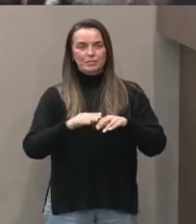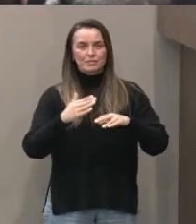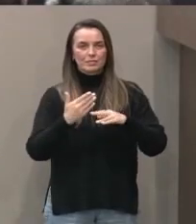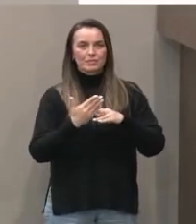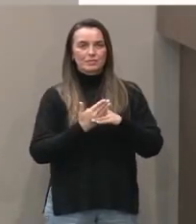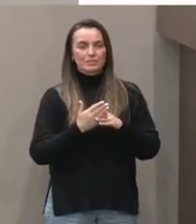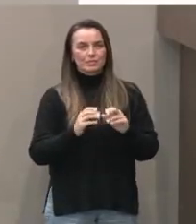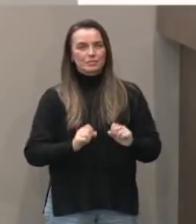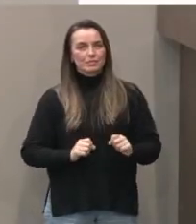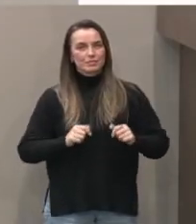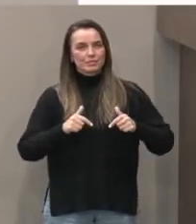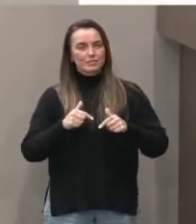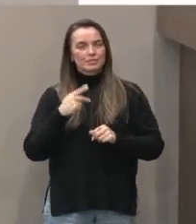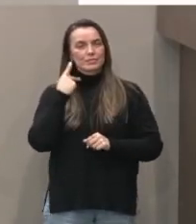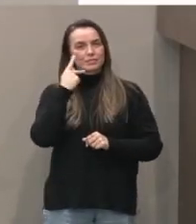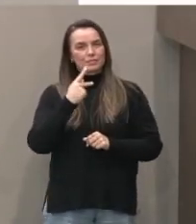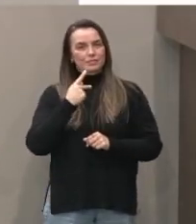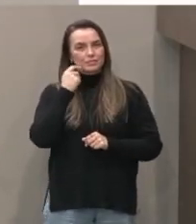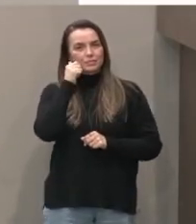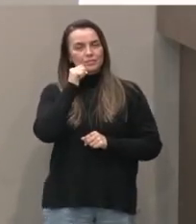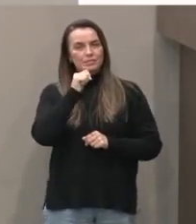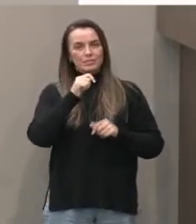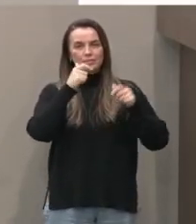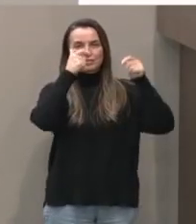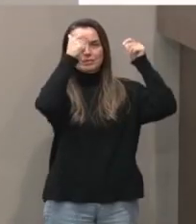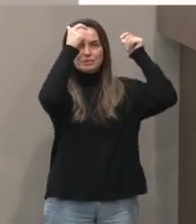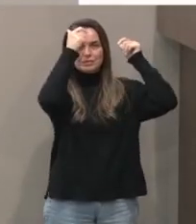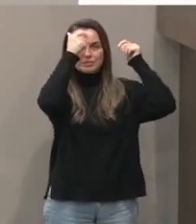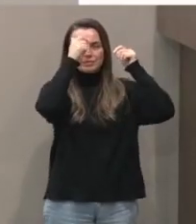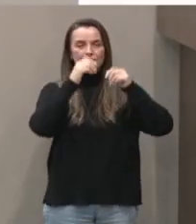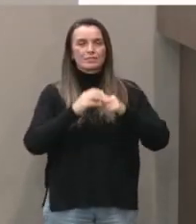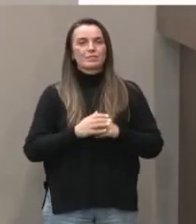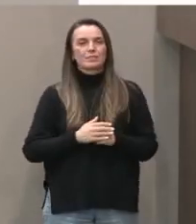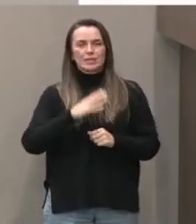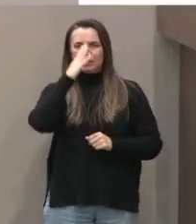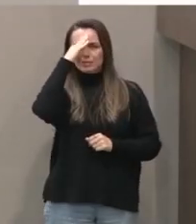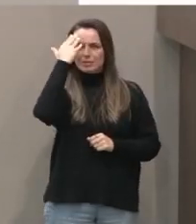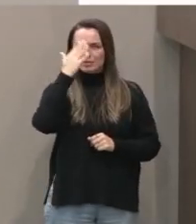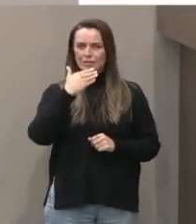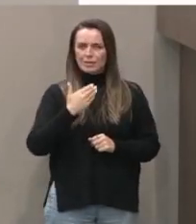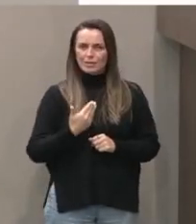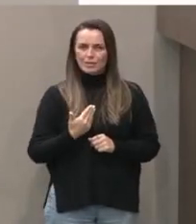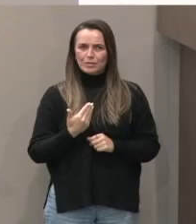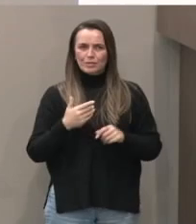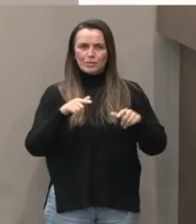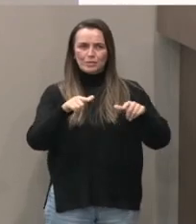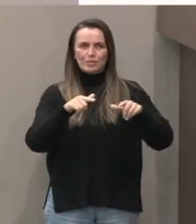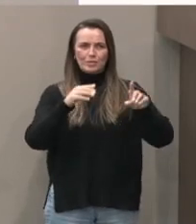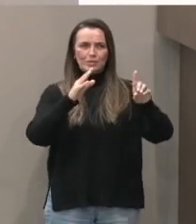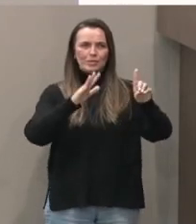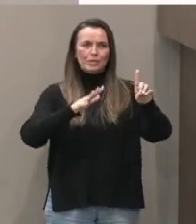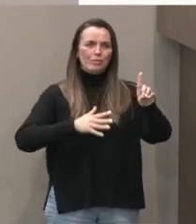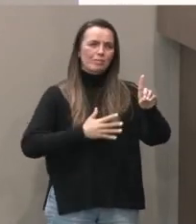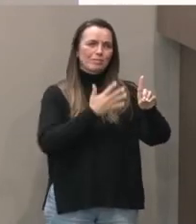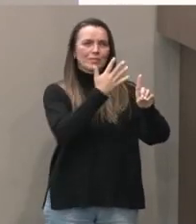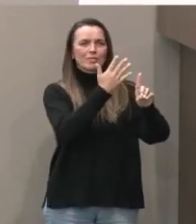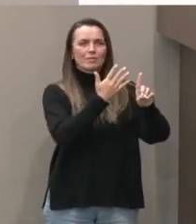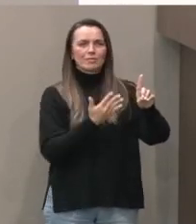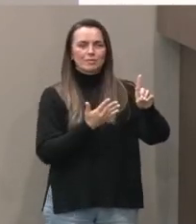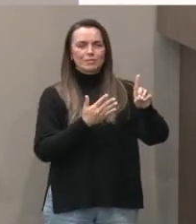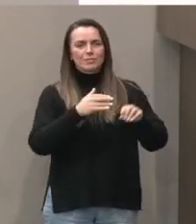da iniciativa da vereadora Ada Munareto, tem a honra de conceder a presente homenagem ao